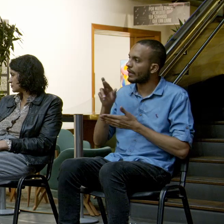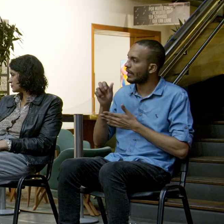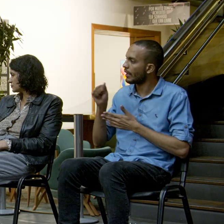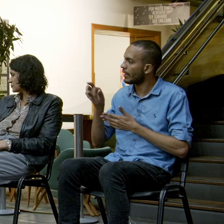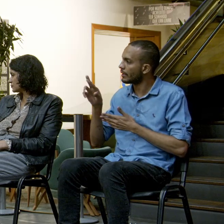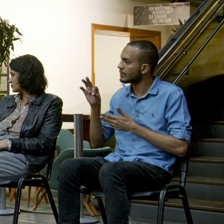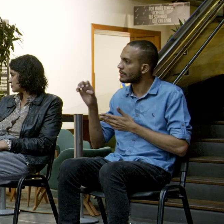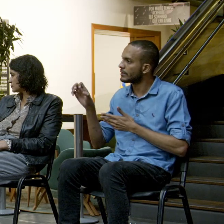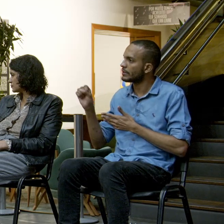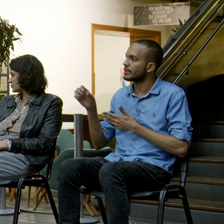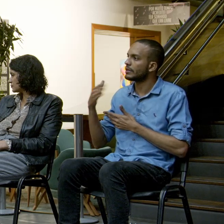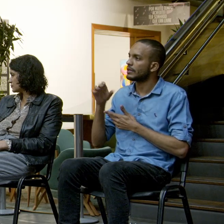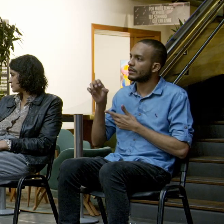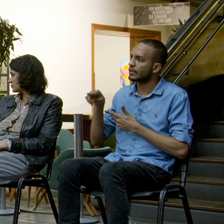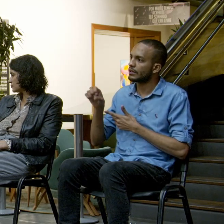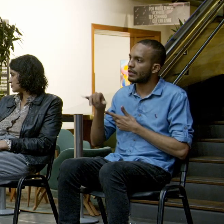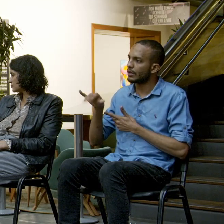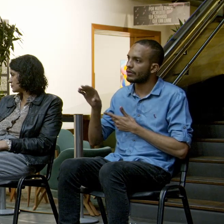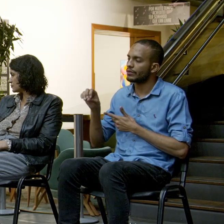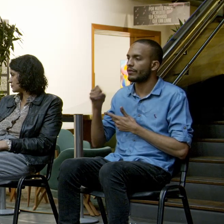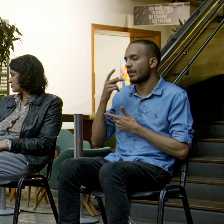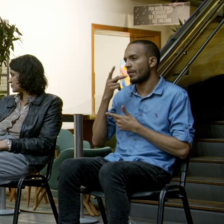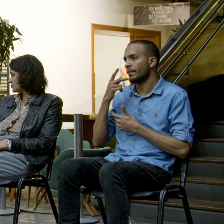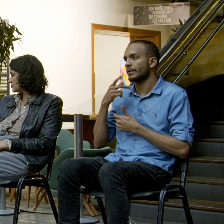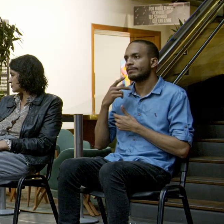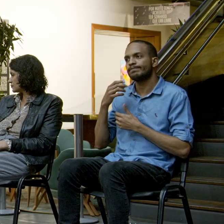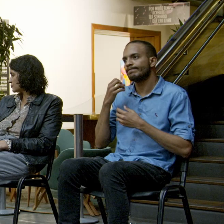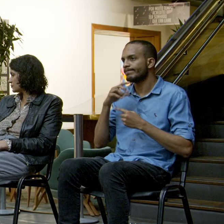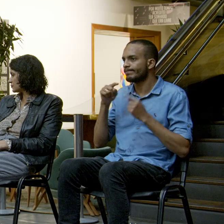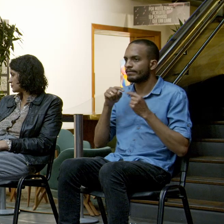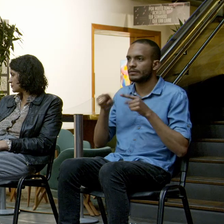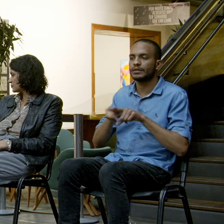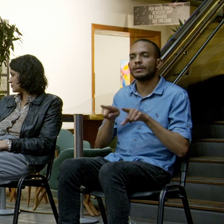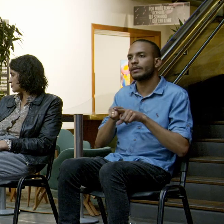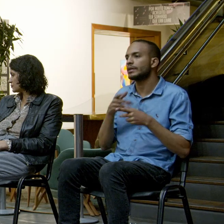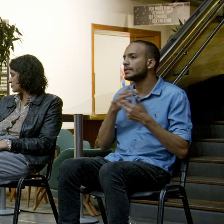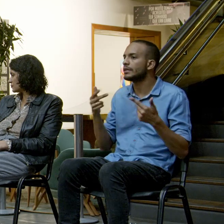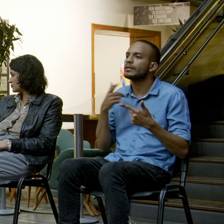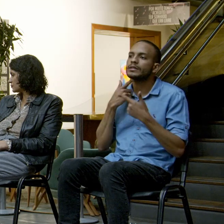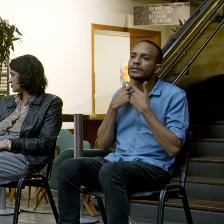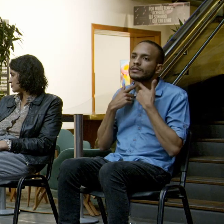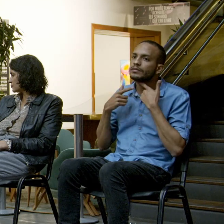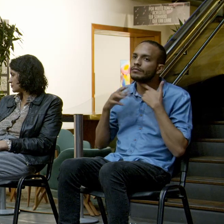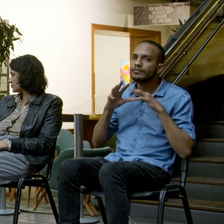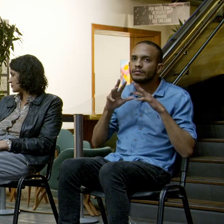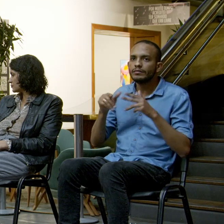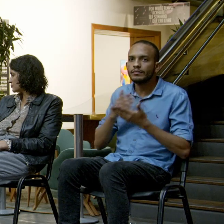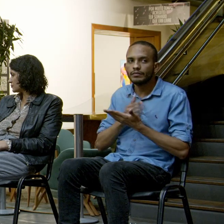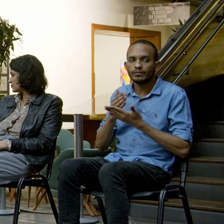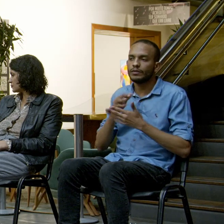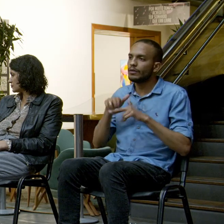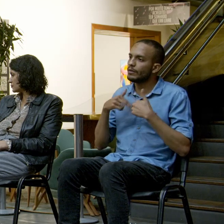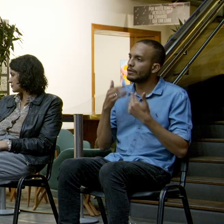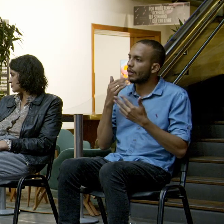da UFRJ, a artista declarou: acho que sou muito voraz por ser composta de muitos desejos. Tudo começa pela